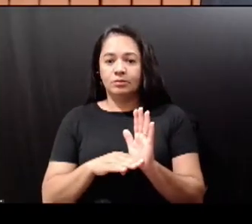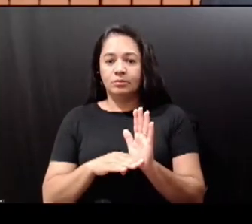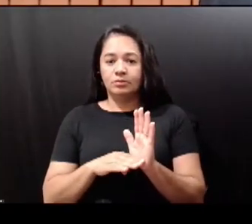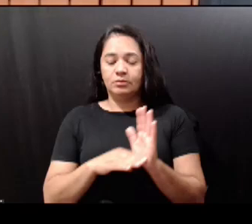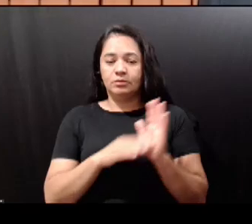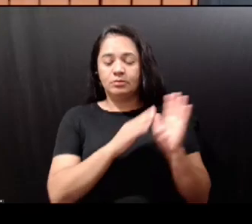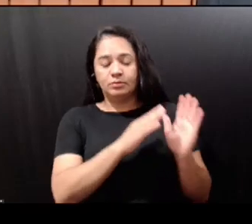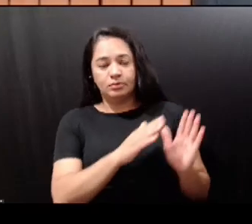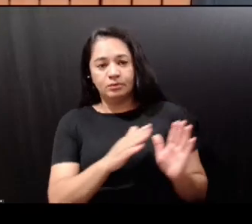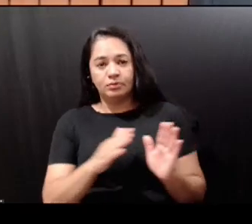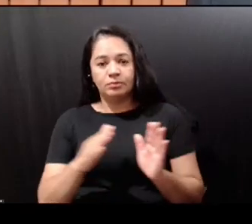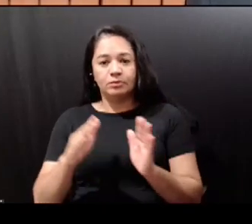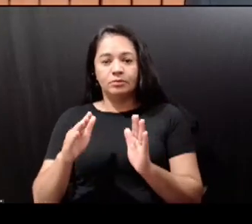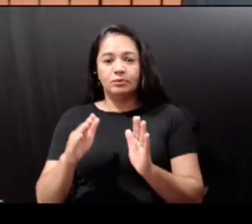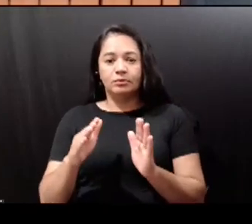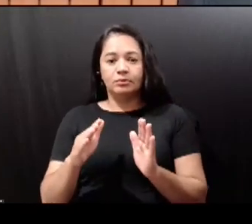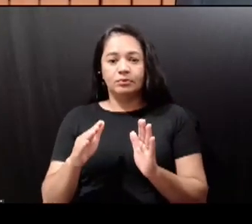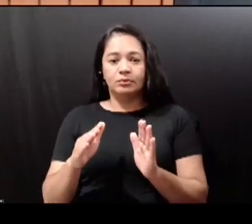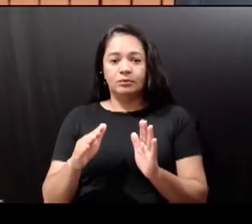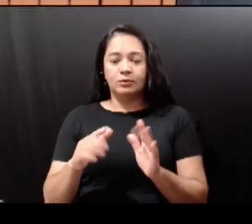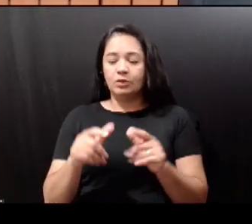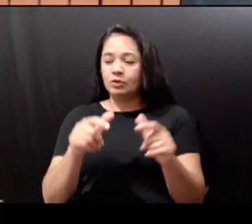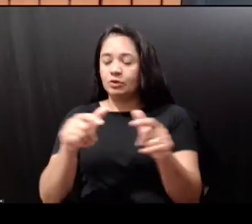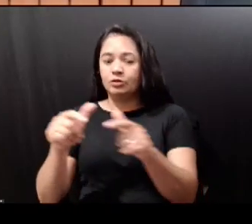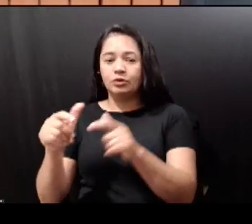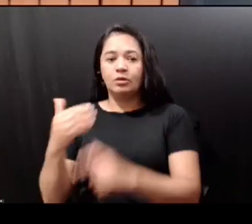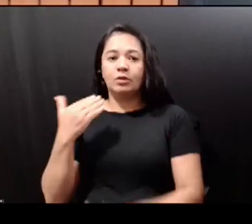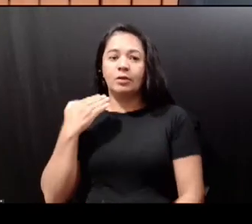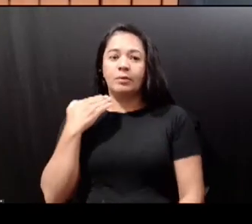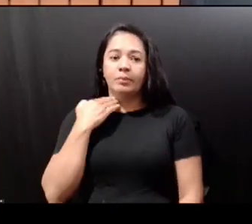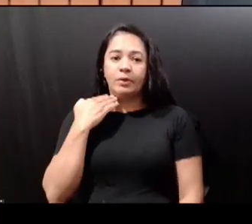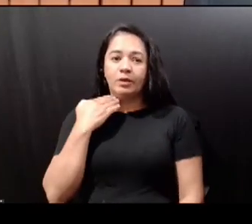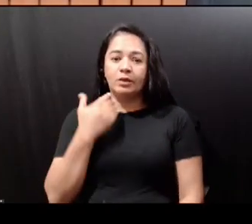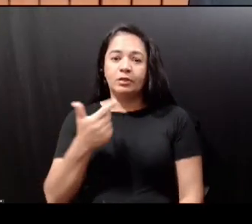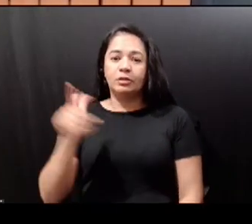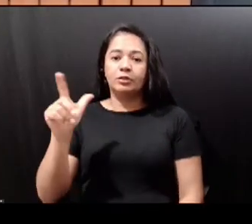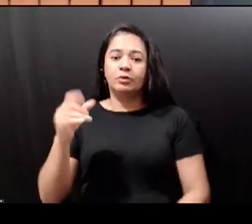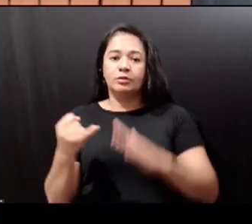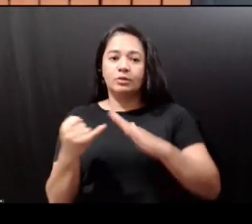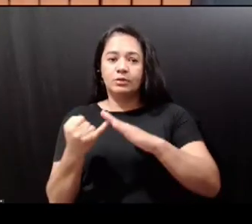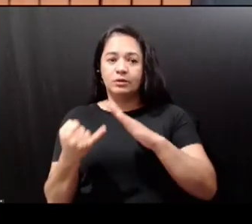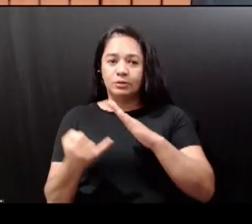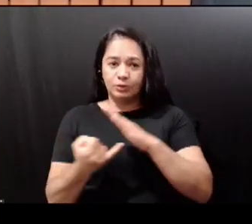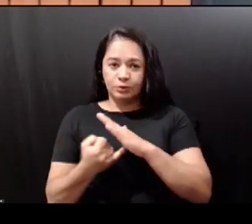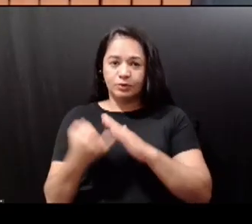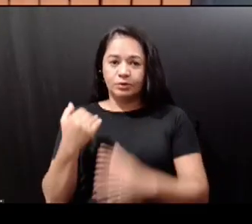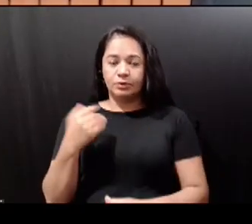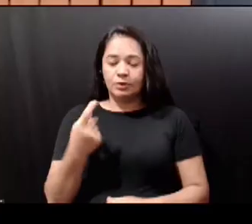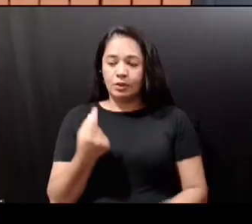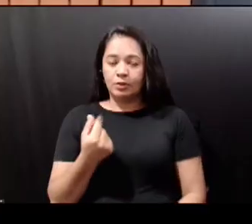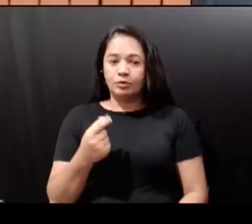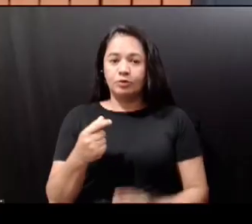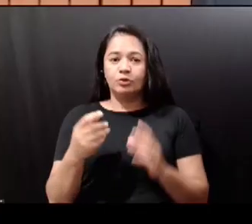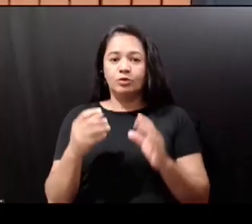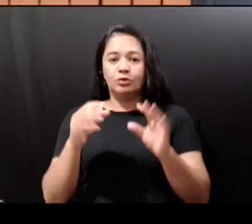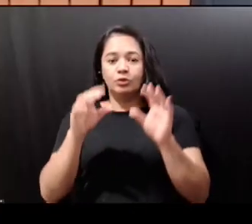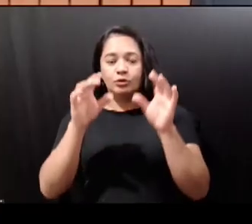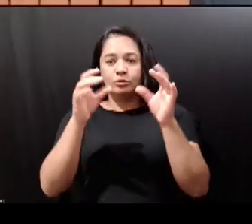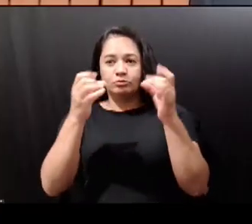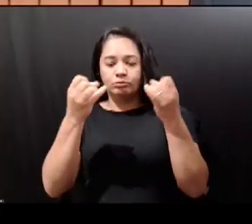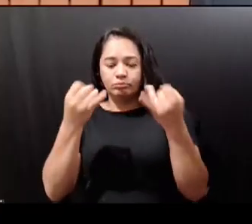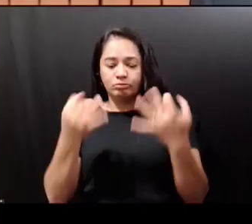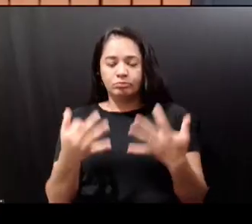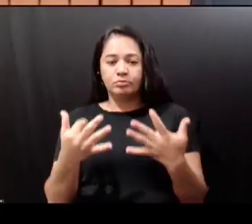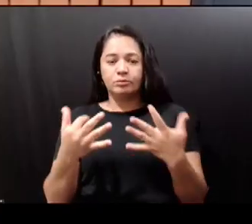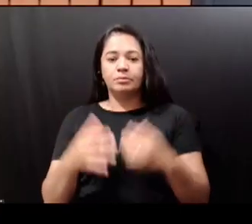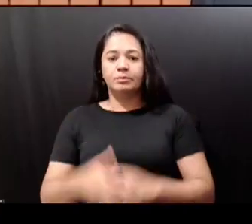de estabelecimentos bancários e demais instituições financeiras, na forma que especifica.